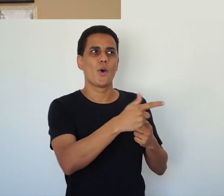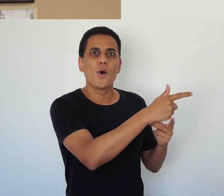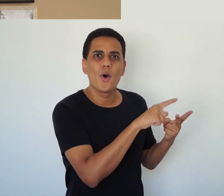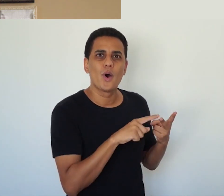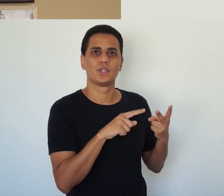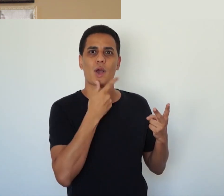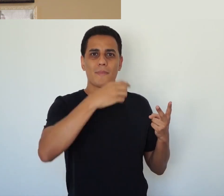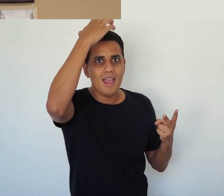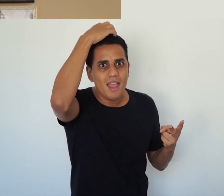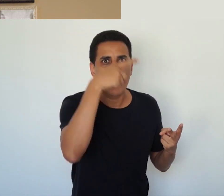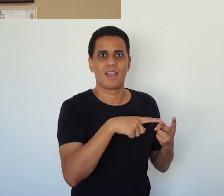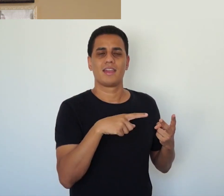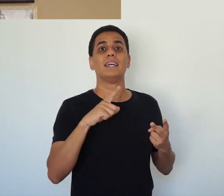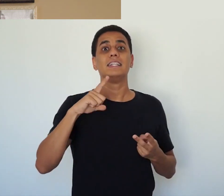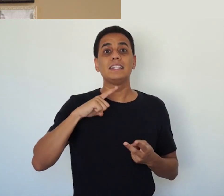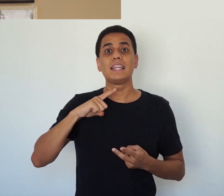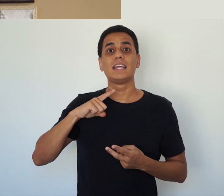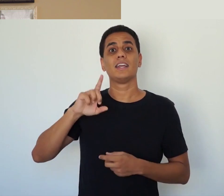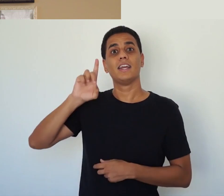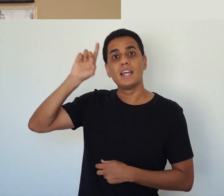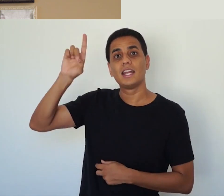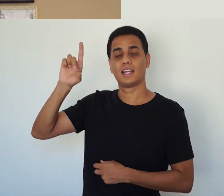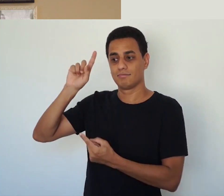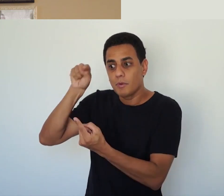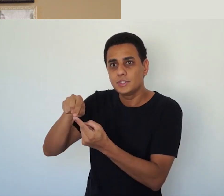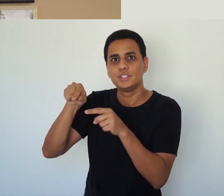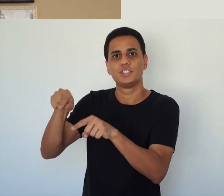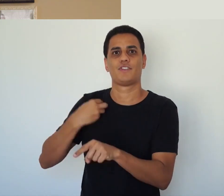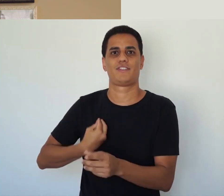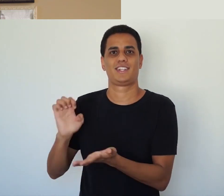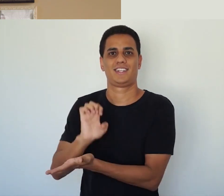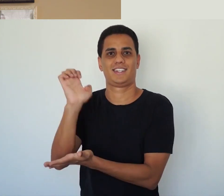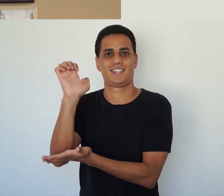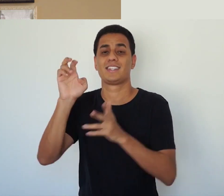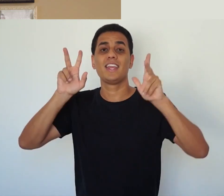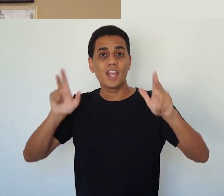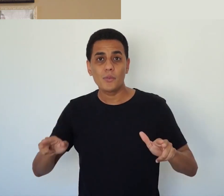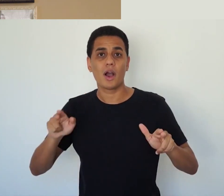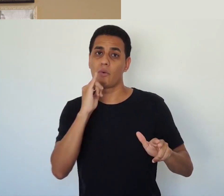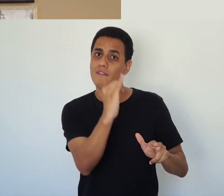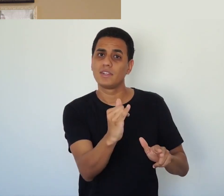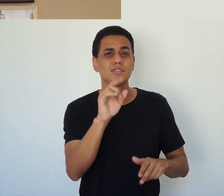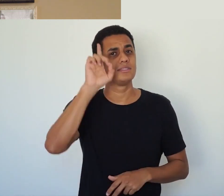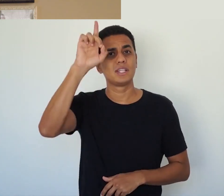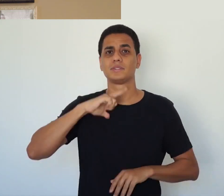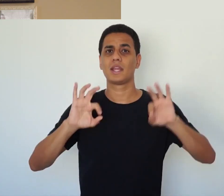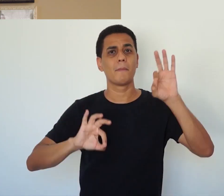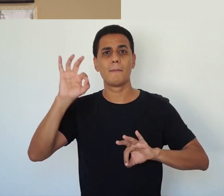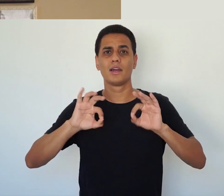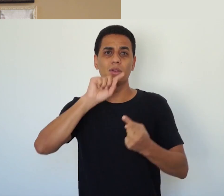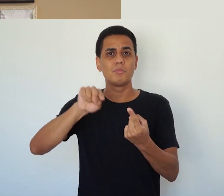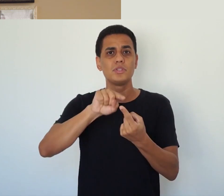uma missão, Deus tinha uma missão para ele. Eu quero dizer para você que hoje eu quero afirmar isso aqui em nome de